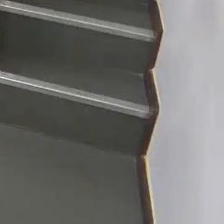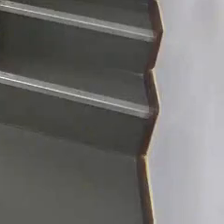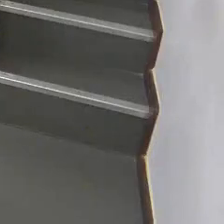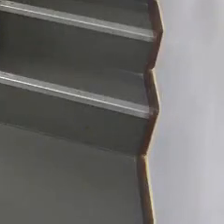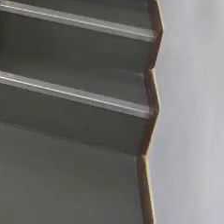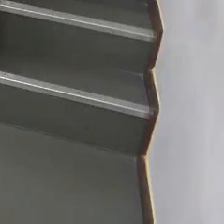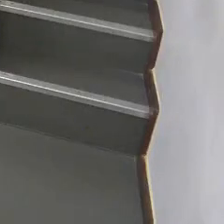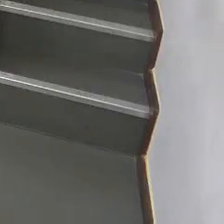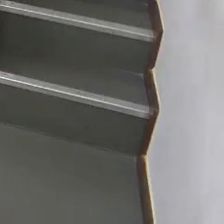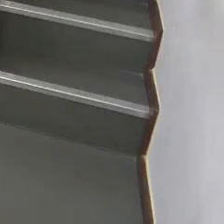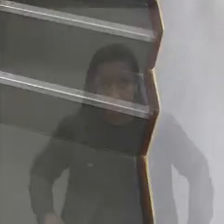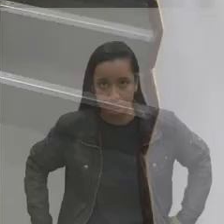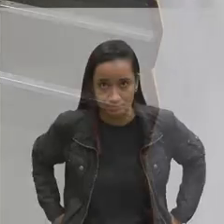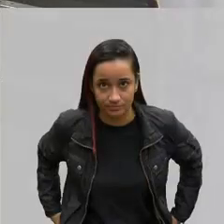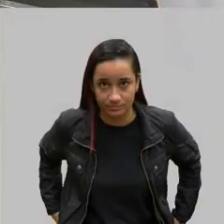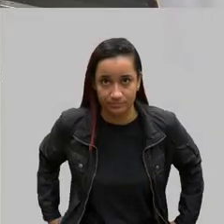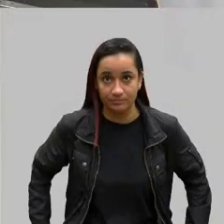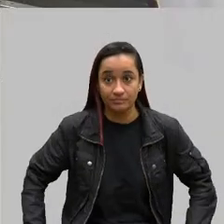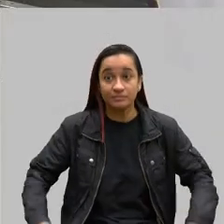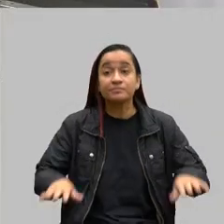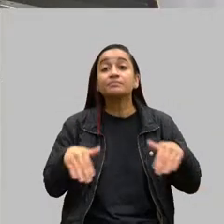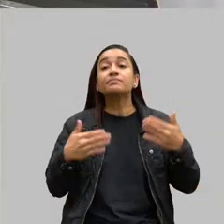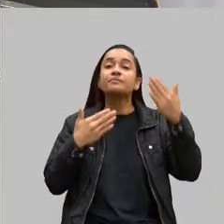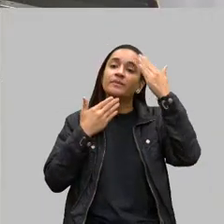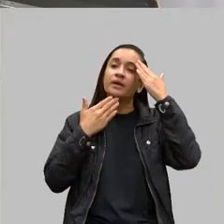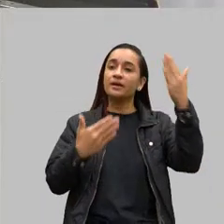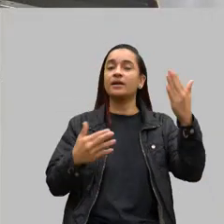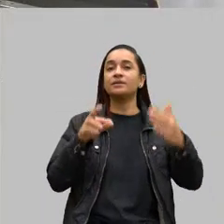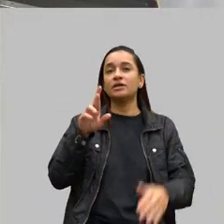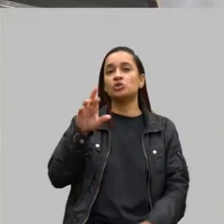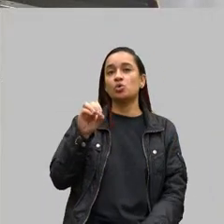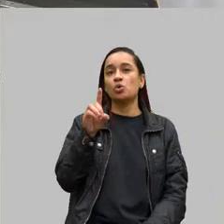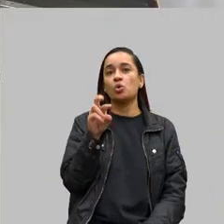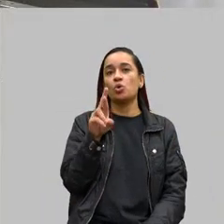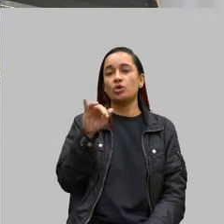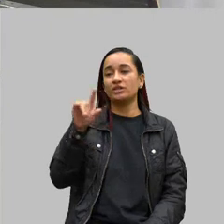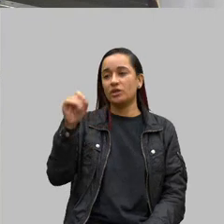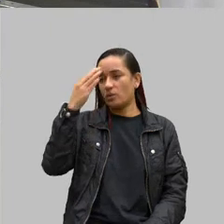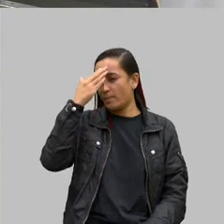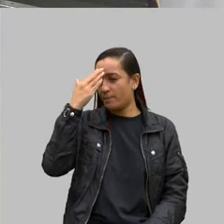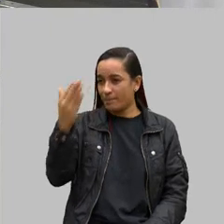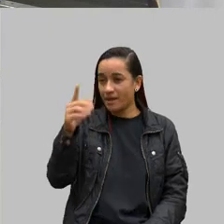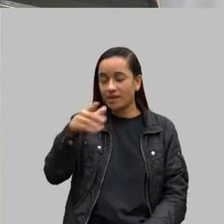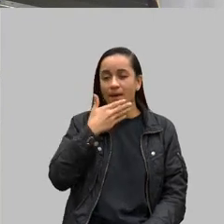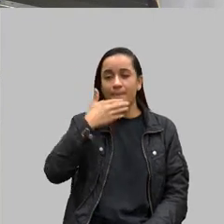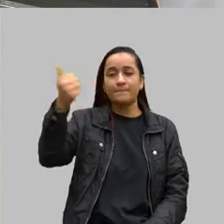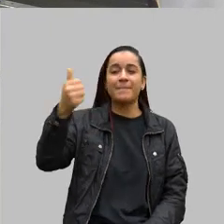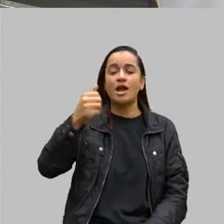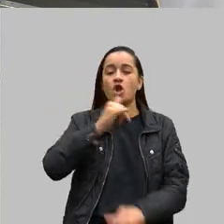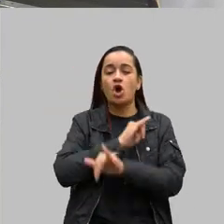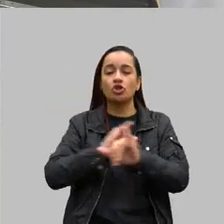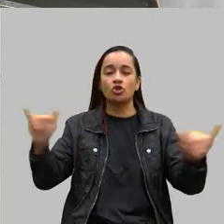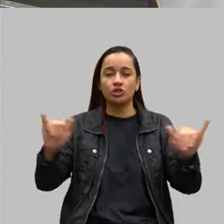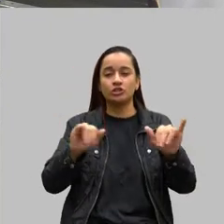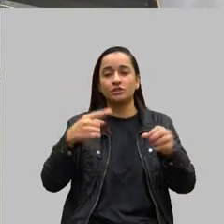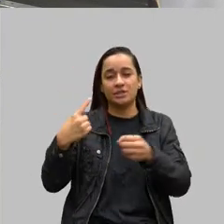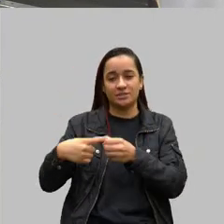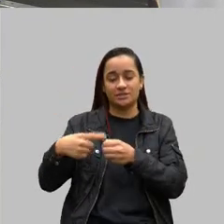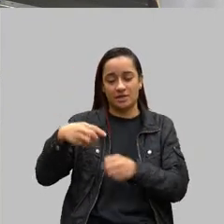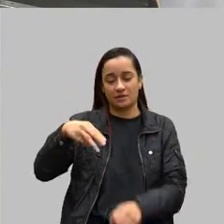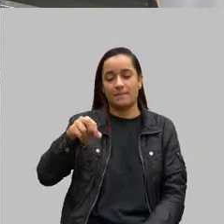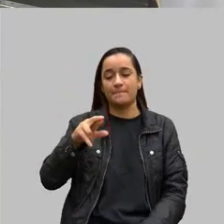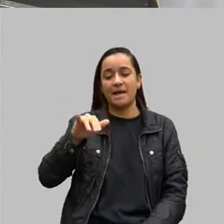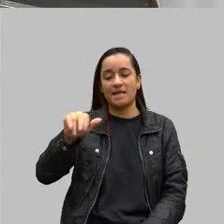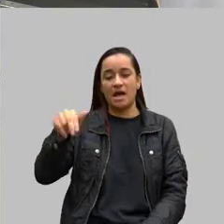compito lhe agradeço Rodrigo Obrigado Essa é a melhor notícia que Mariana poderia receber eh no dia de